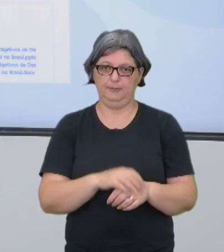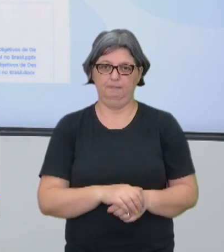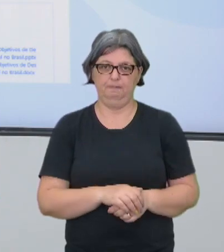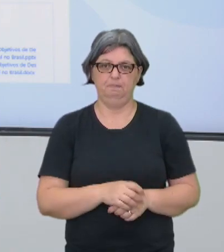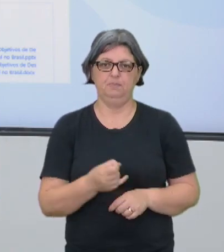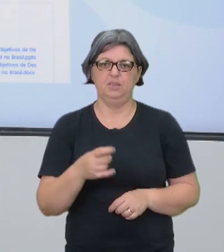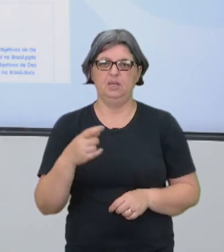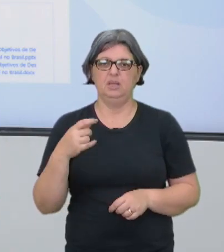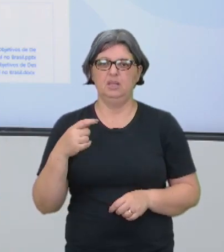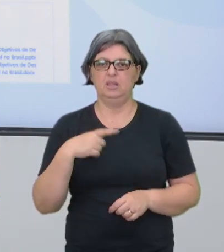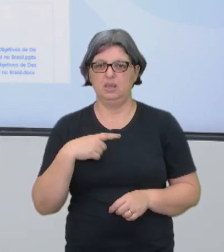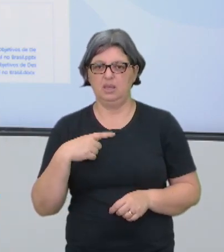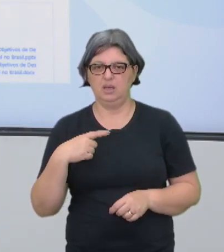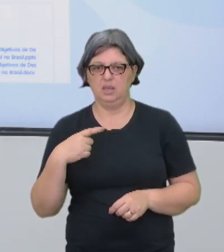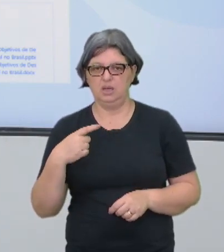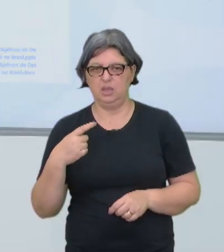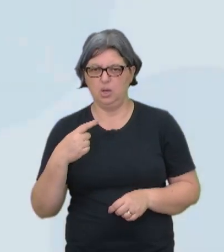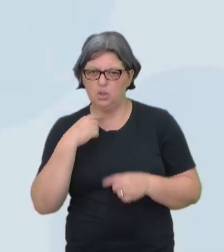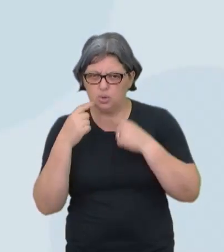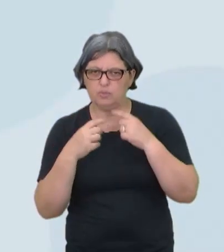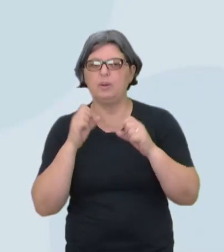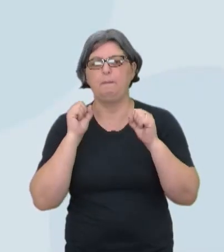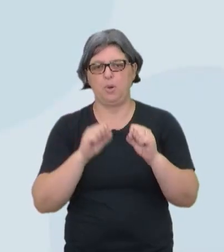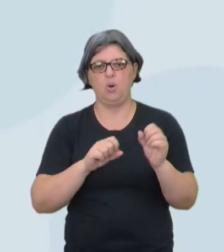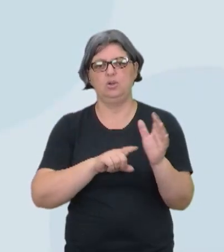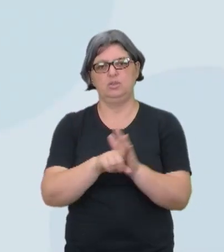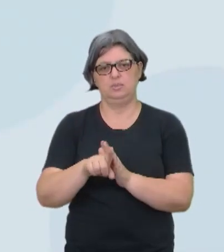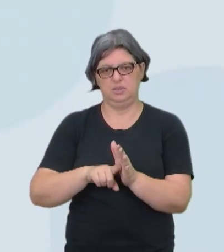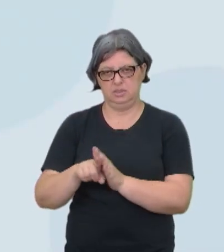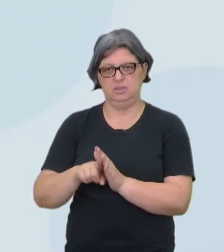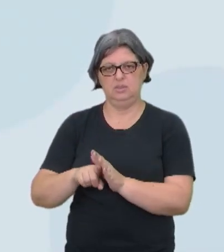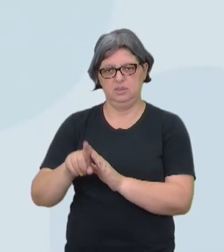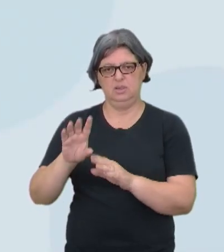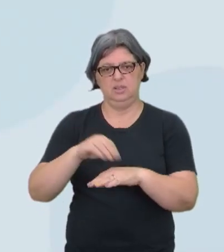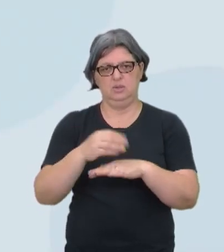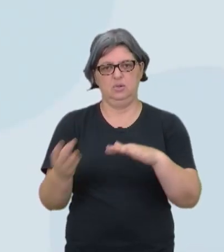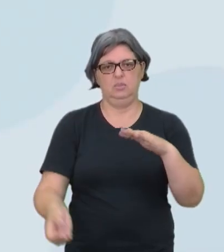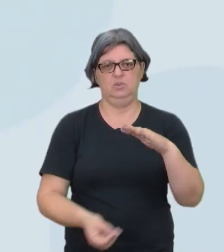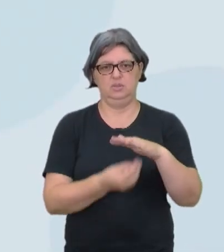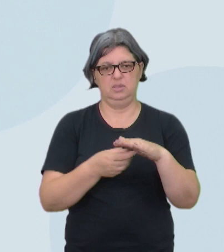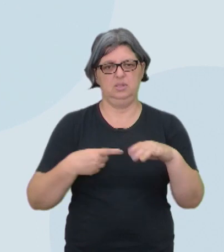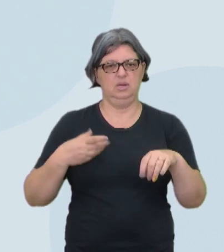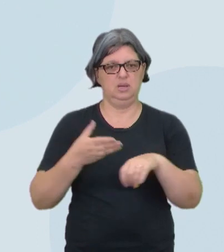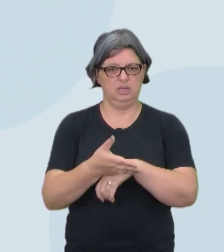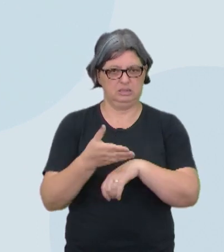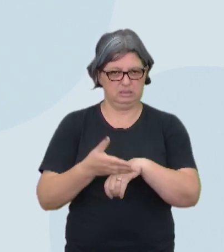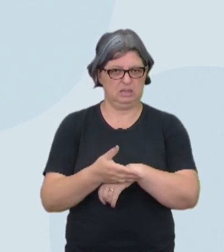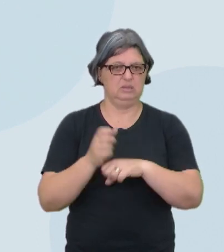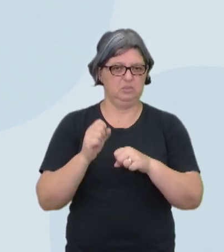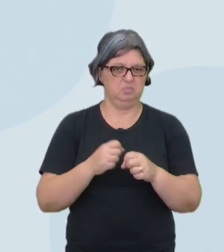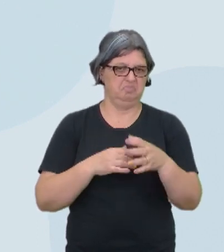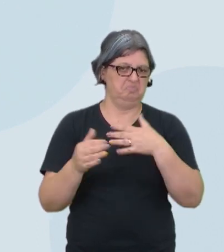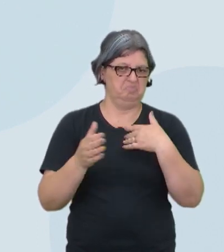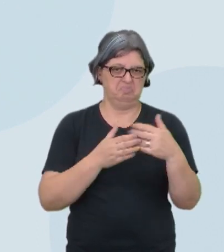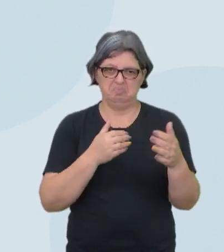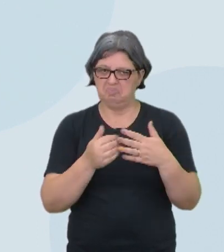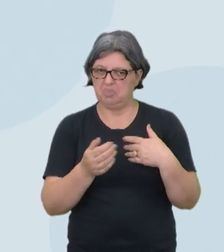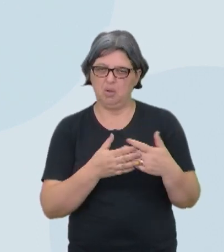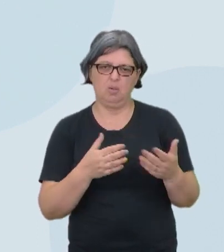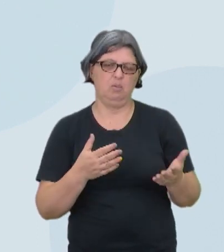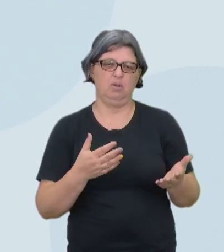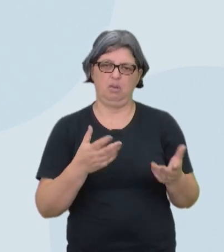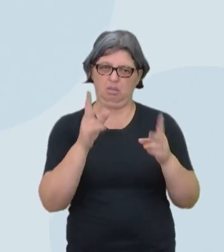tem alguma dúvida, busque essas aulas no repositório, que você vai ter acesso, falar sobre qualquer um dos assuntos que mencionamos